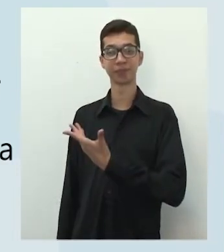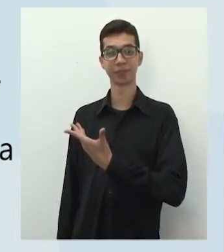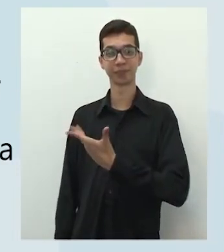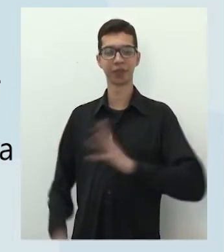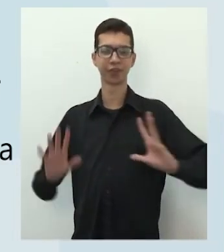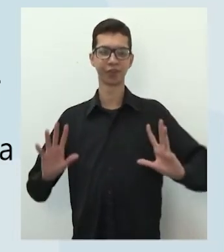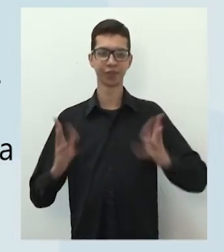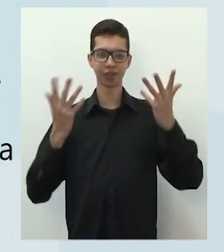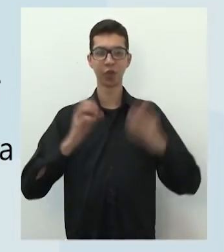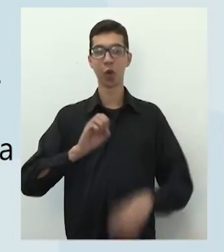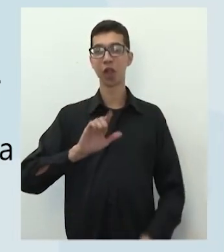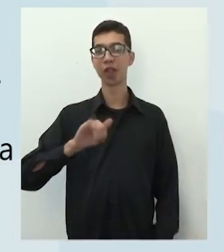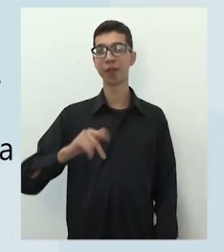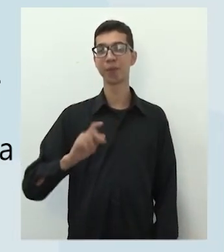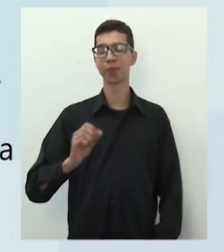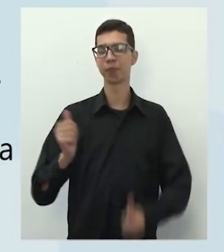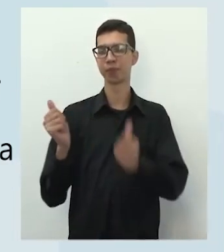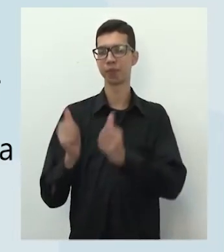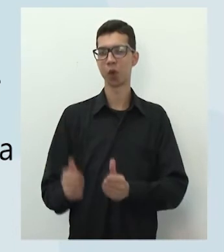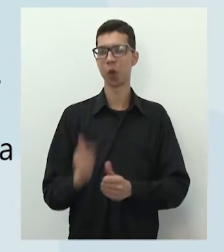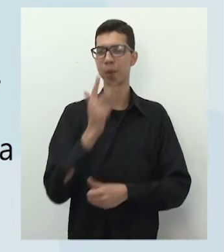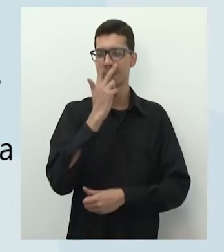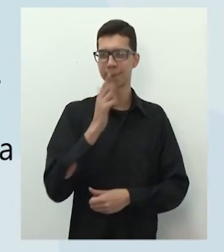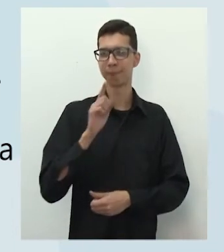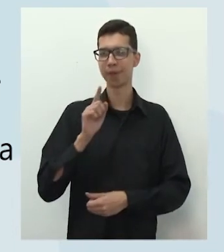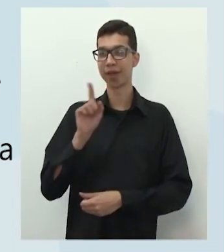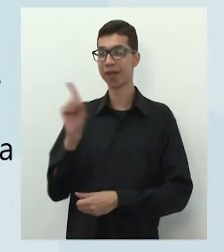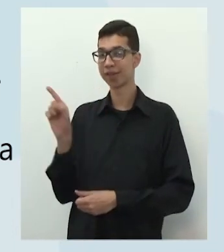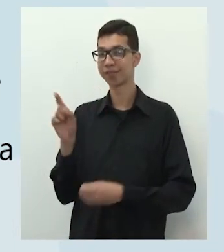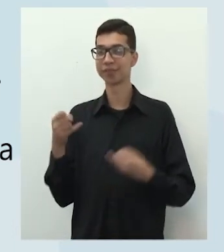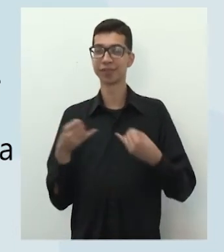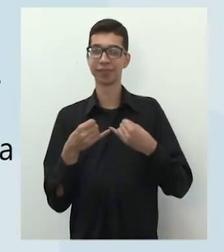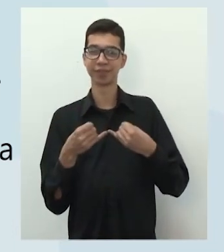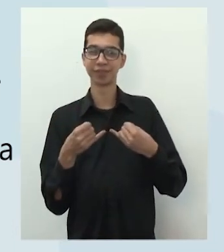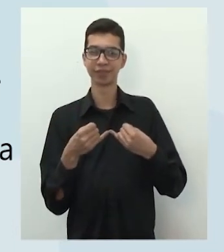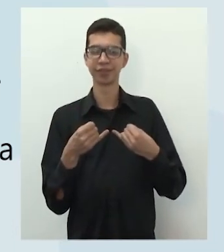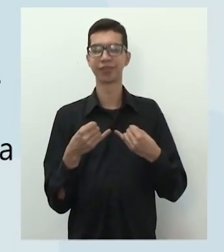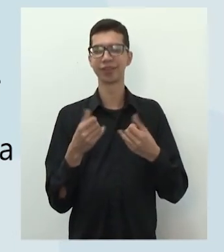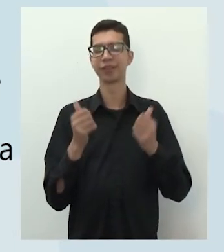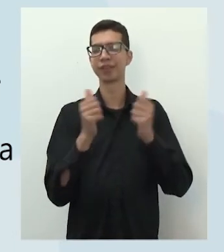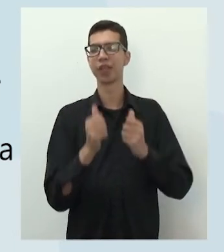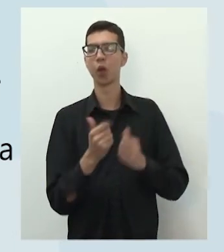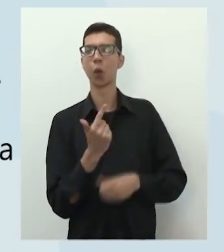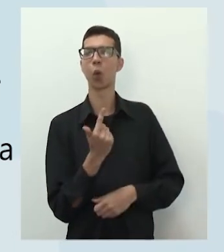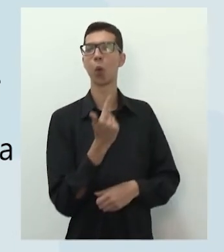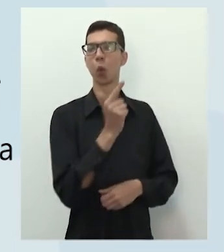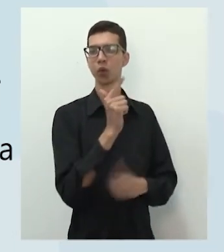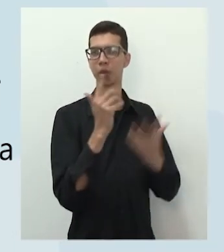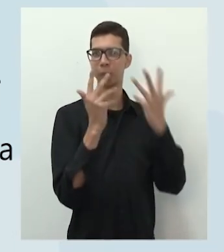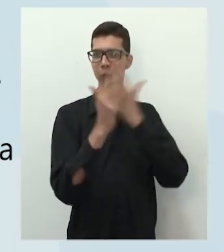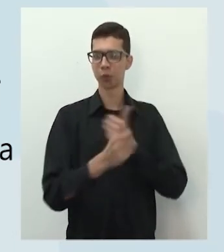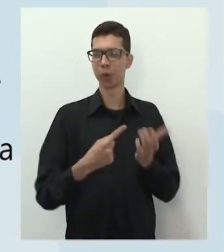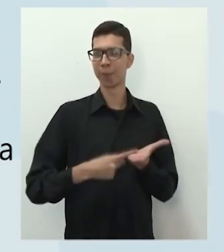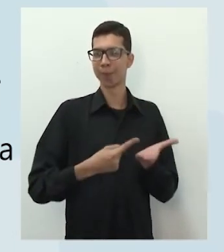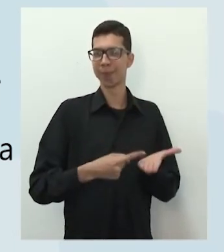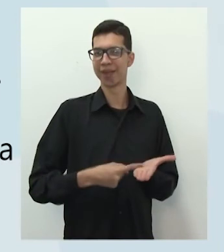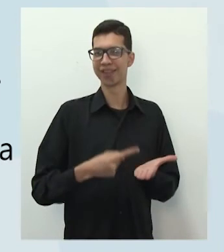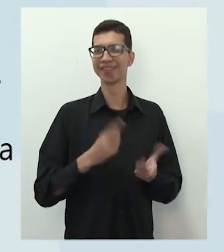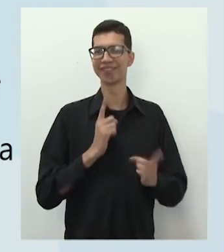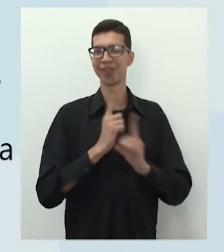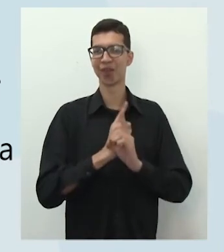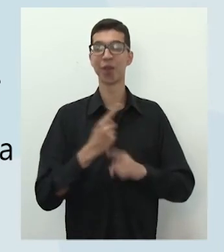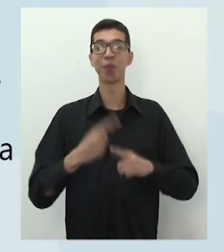próximo. Parece que nós descobrimos o que aconteceu, Tânia. Hoje nós temos tecnologia. Dá uma olhadinha na mãozinha da Deb.